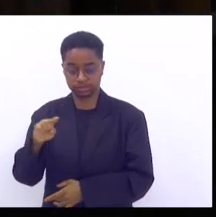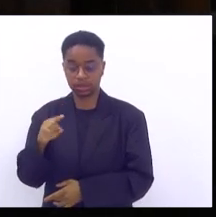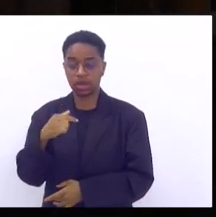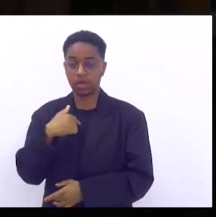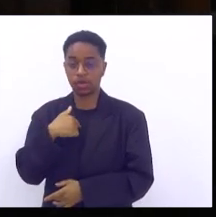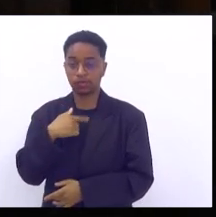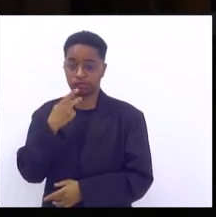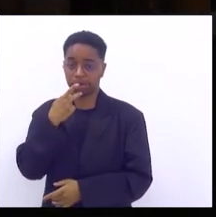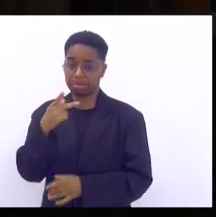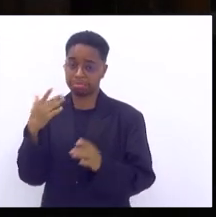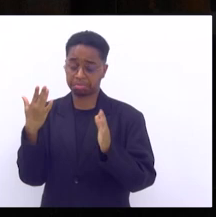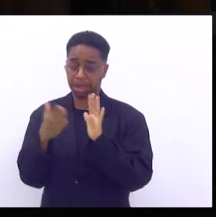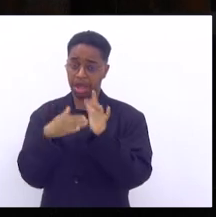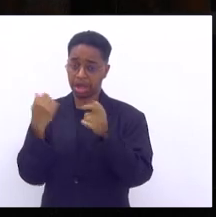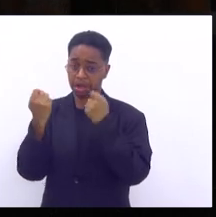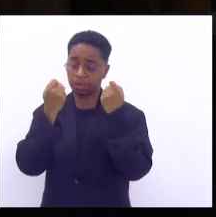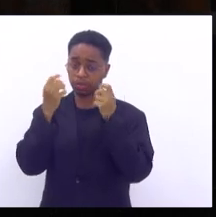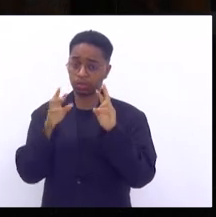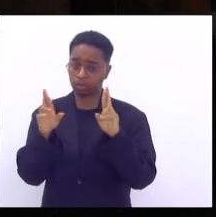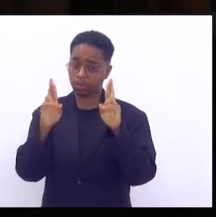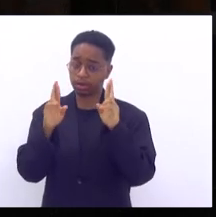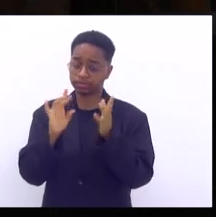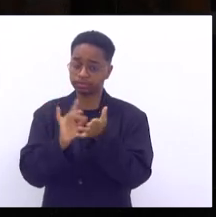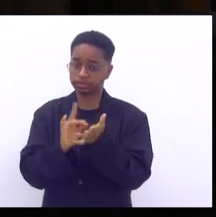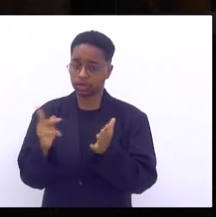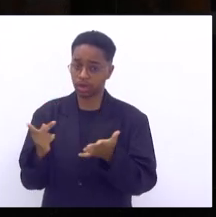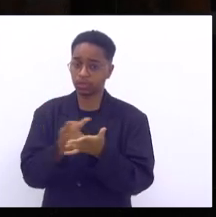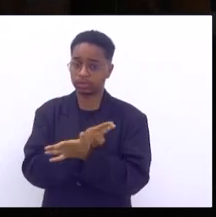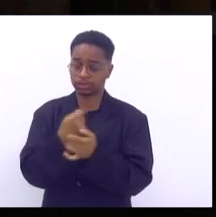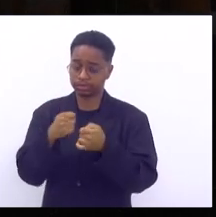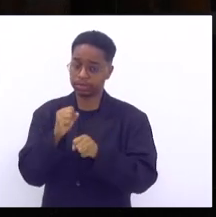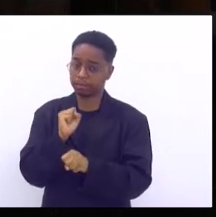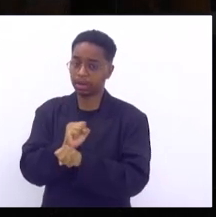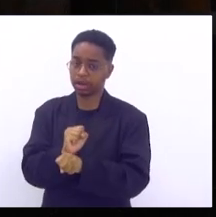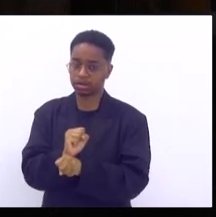Tomara que se coloque um freio nessas indústrias,